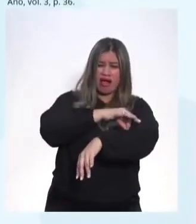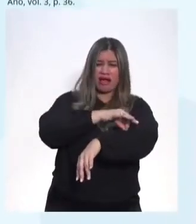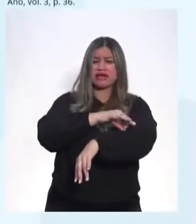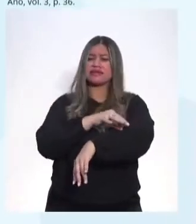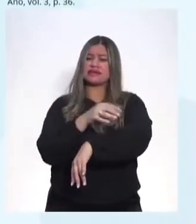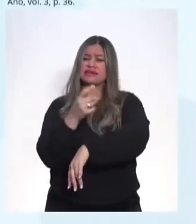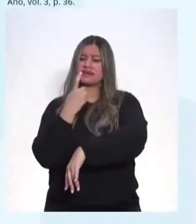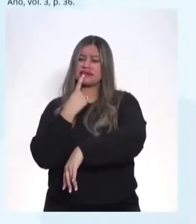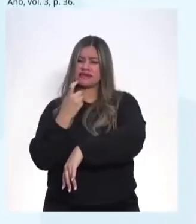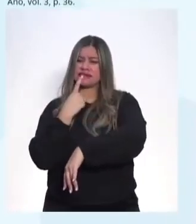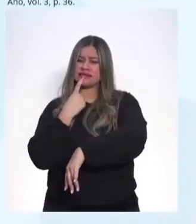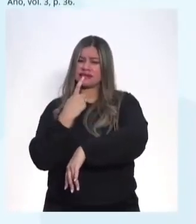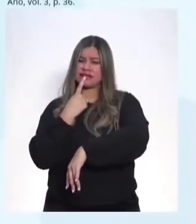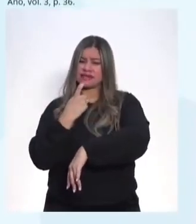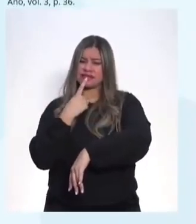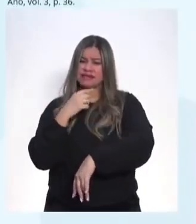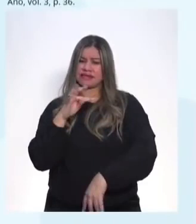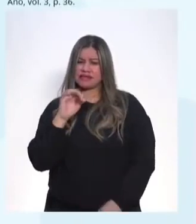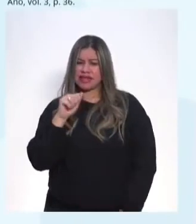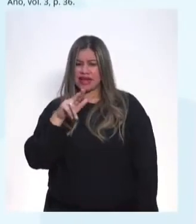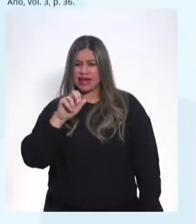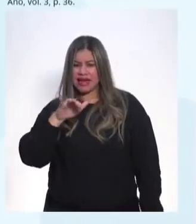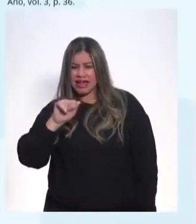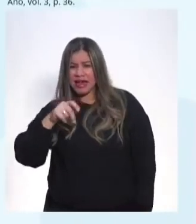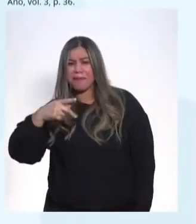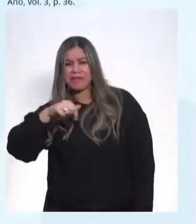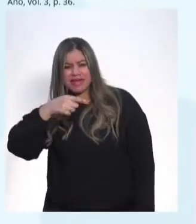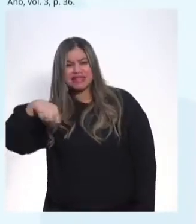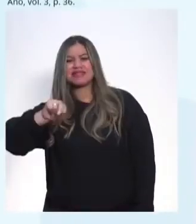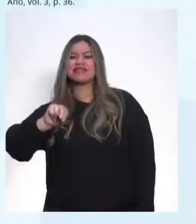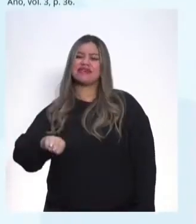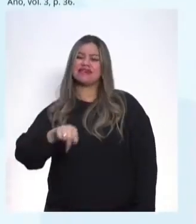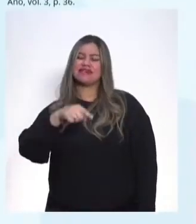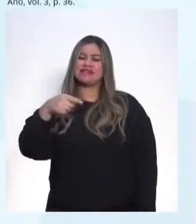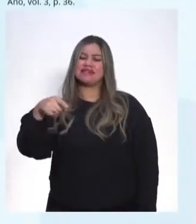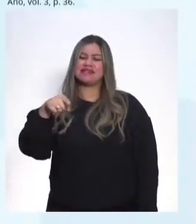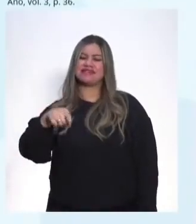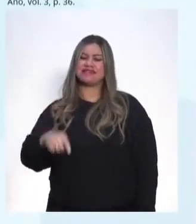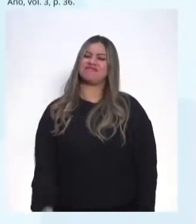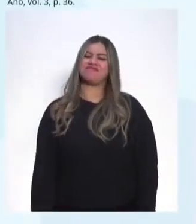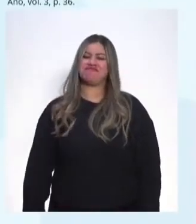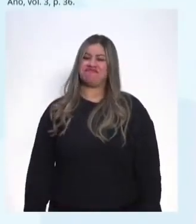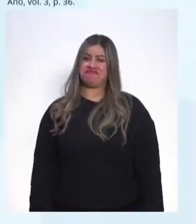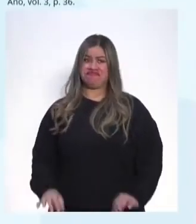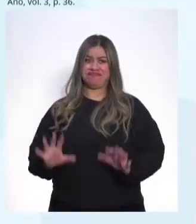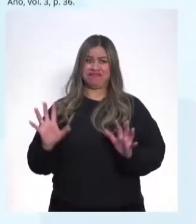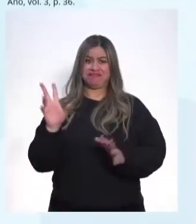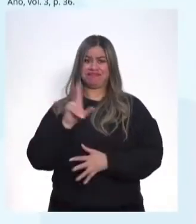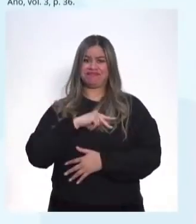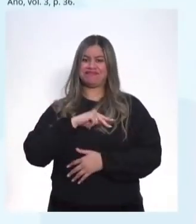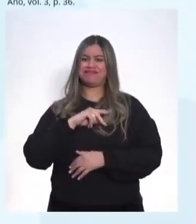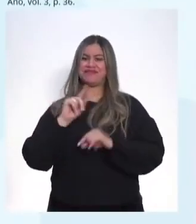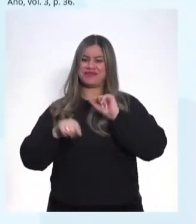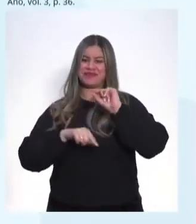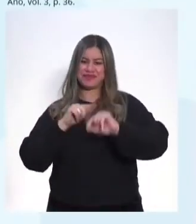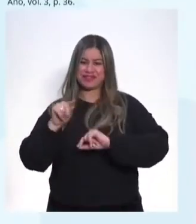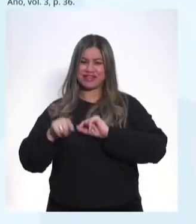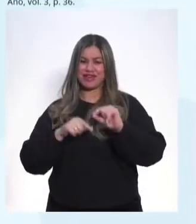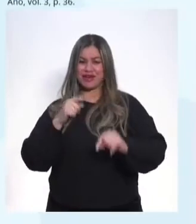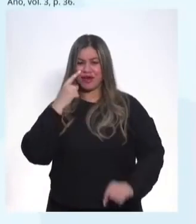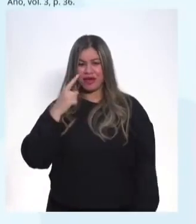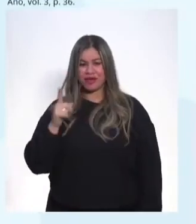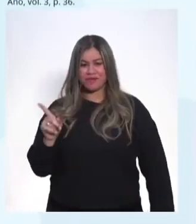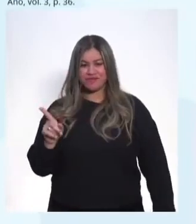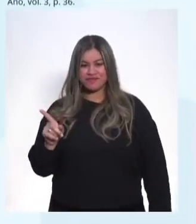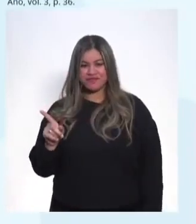sangrado pelo tá carapanã. Gente do céu, né? Que é isso, né? Tá, que é isso? Aí você esqueceu do esperei, veio o verão ali embaixo,